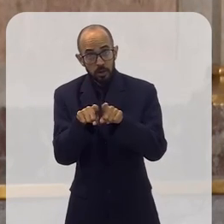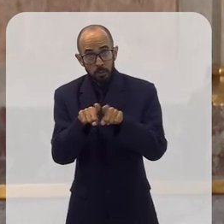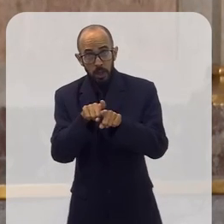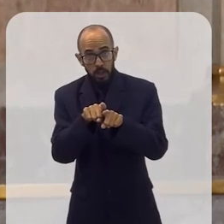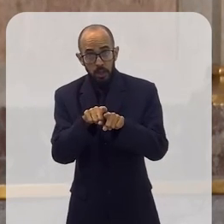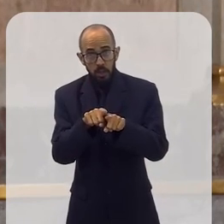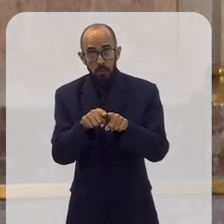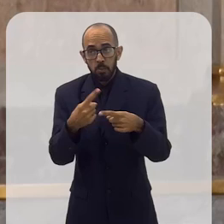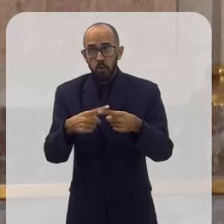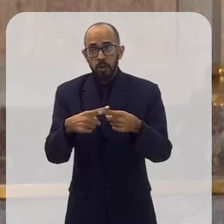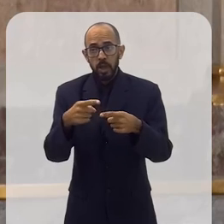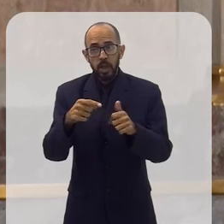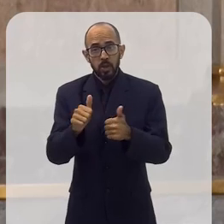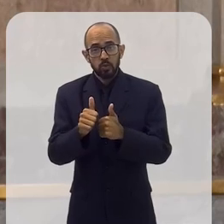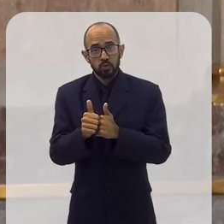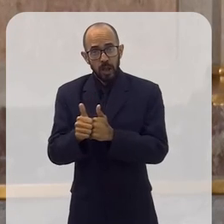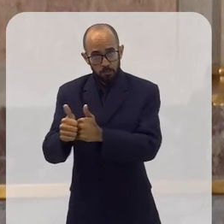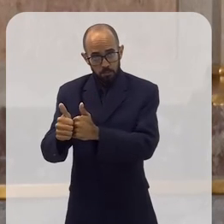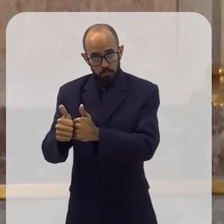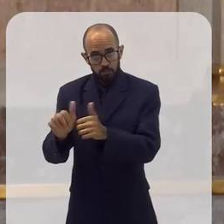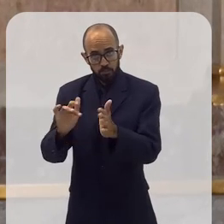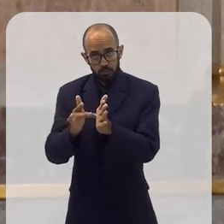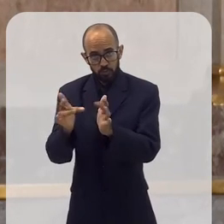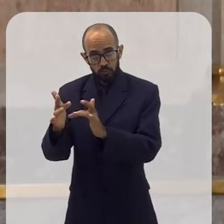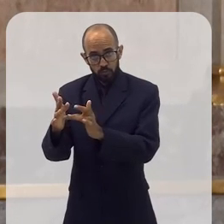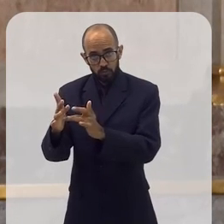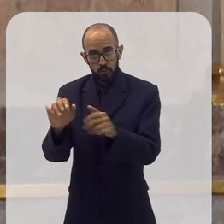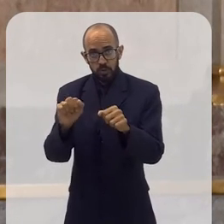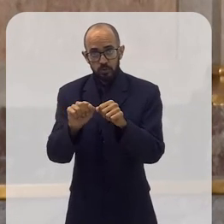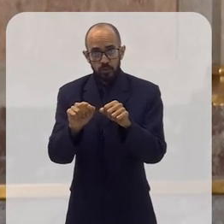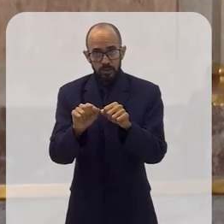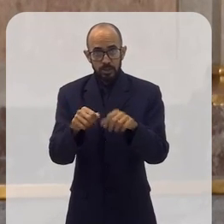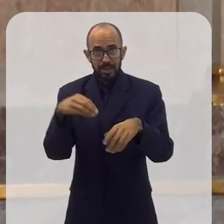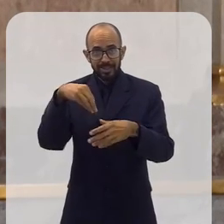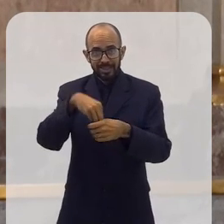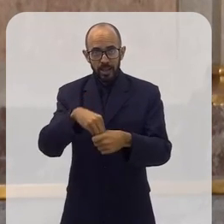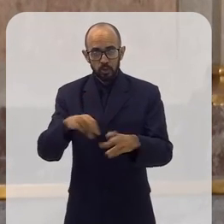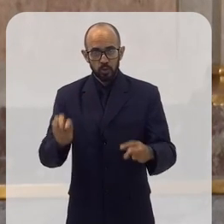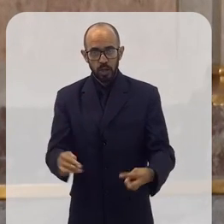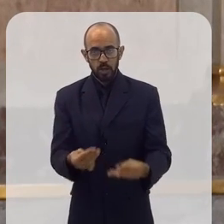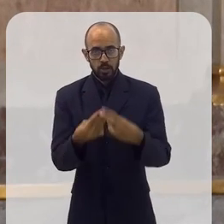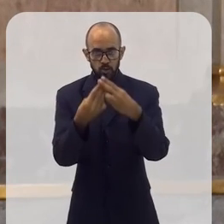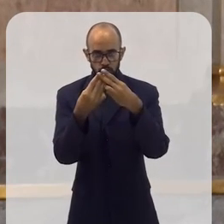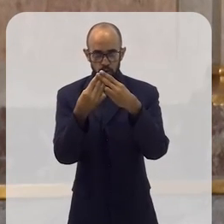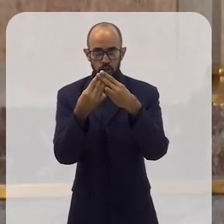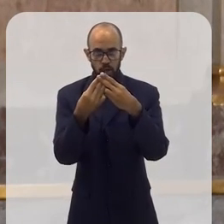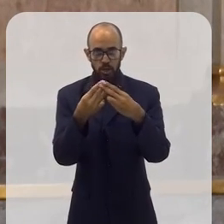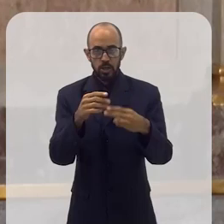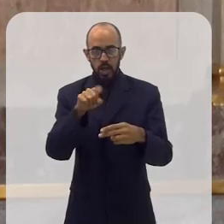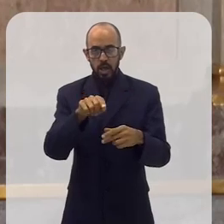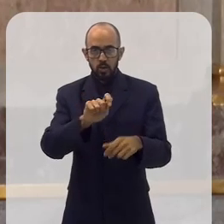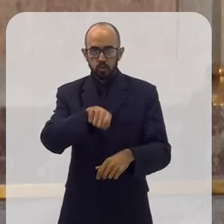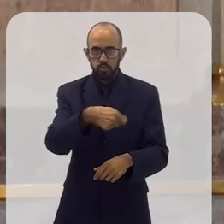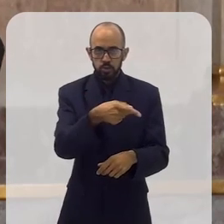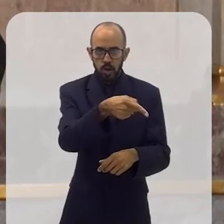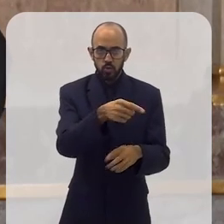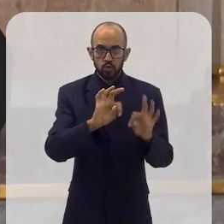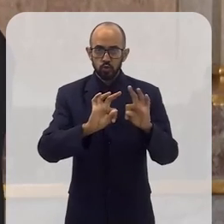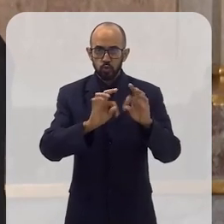época dos apóstolos, o matrimônio estava feito dentro da liturgia, como símbolo